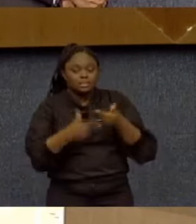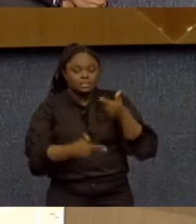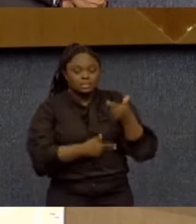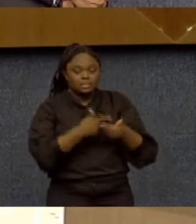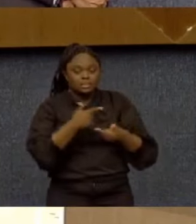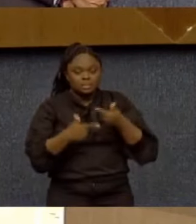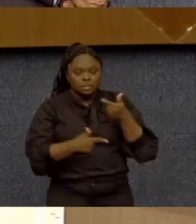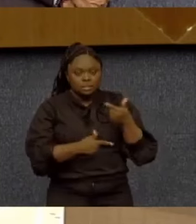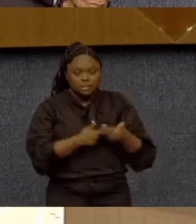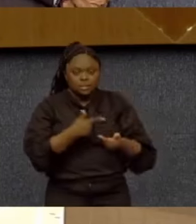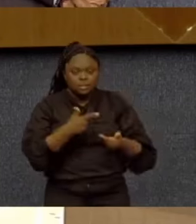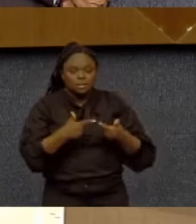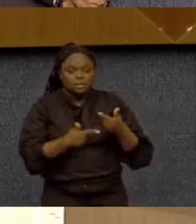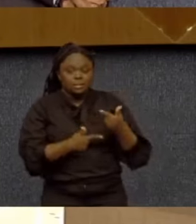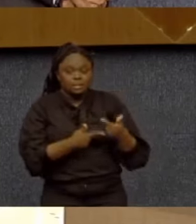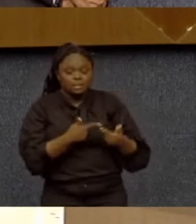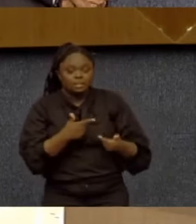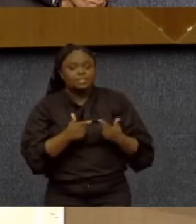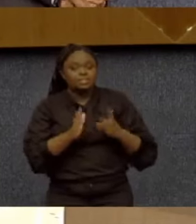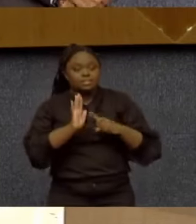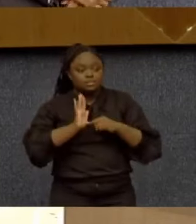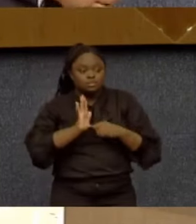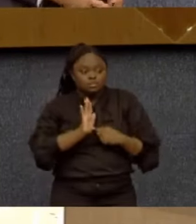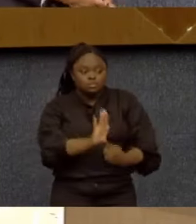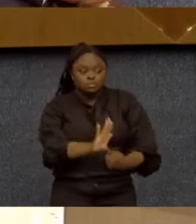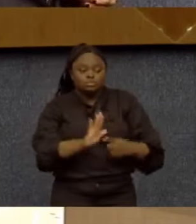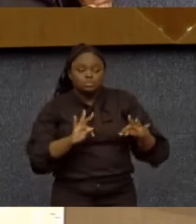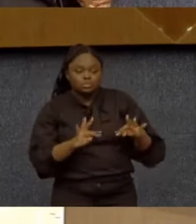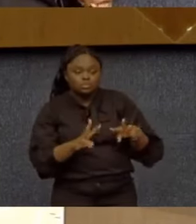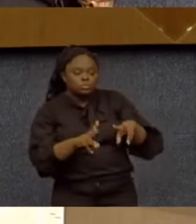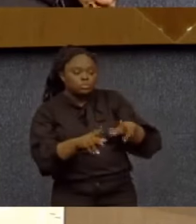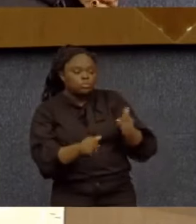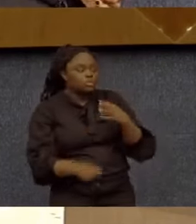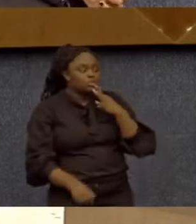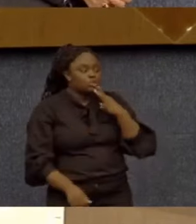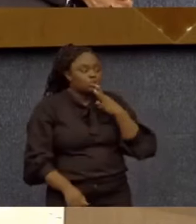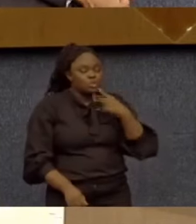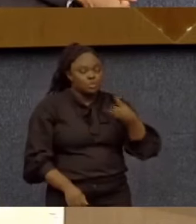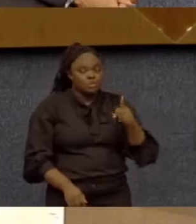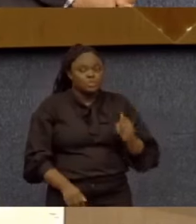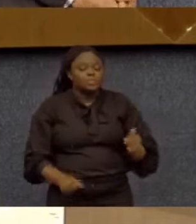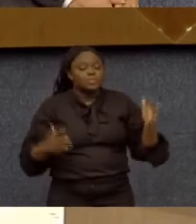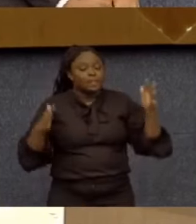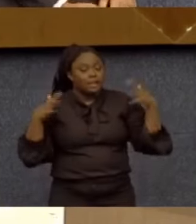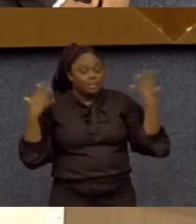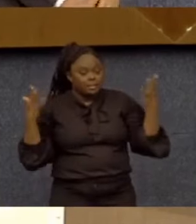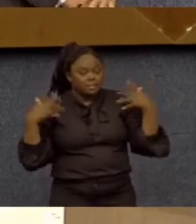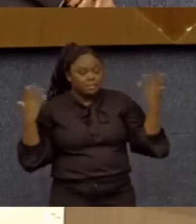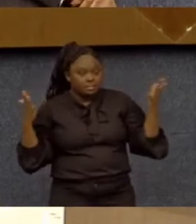trabalha levando para todos que a conhecem a alegria